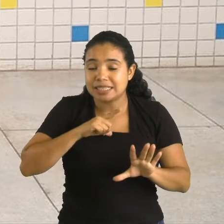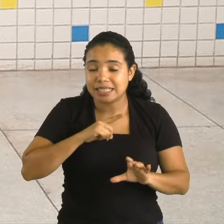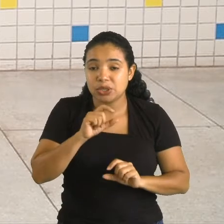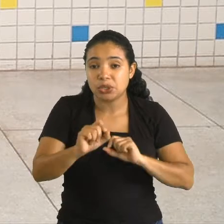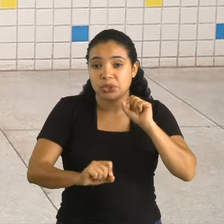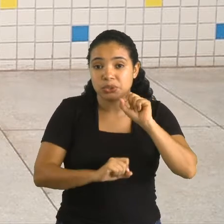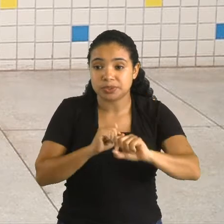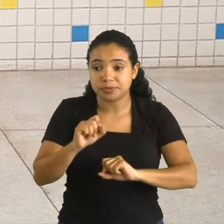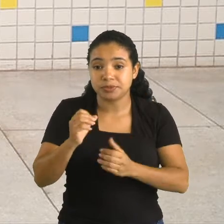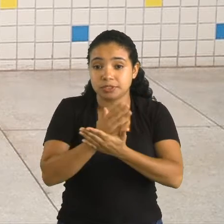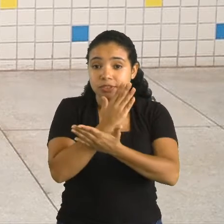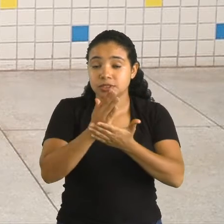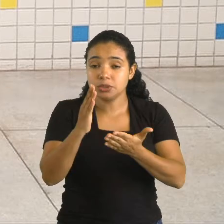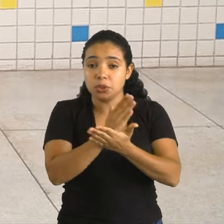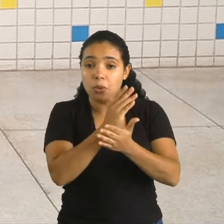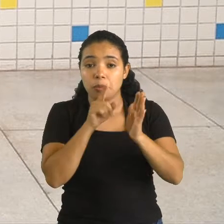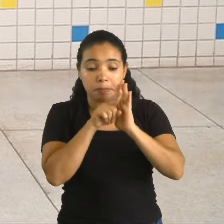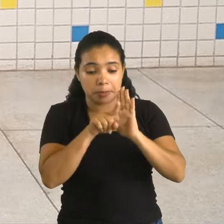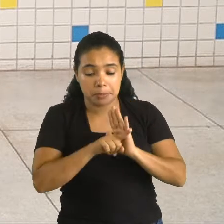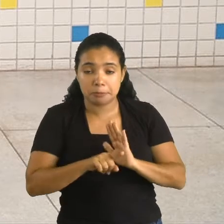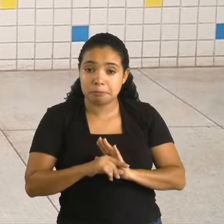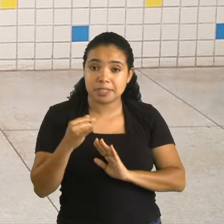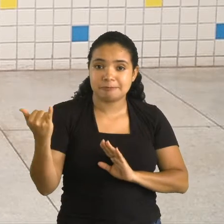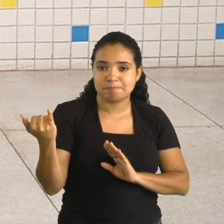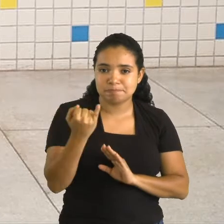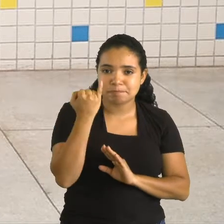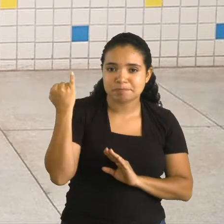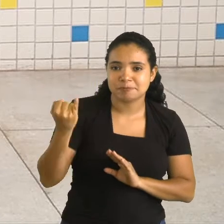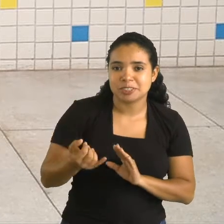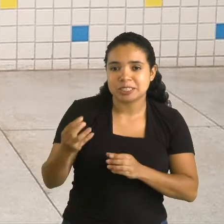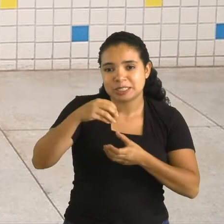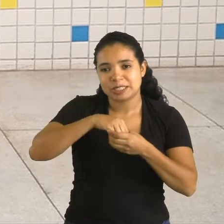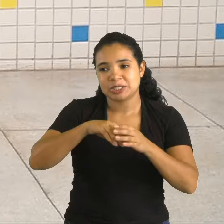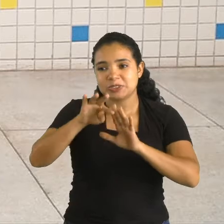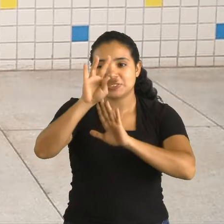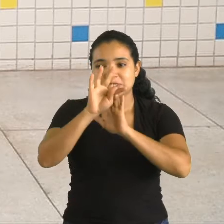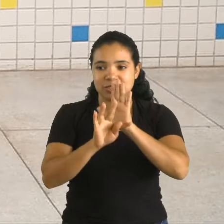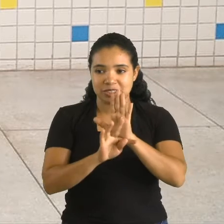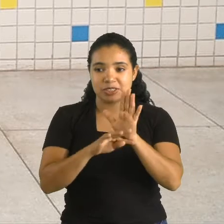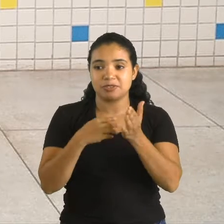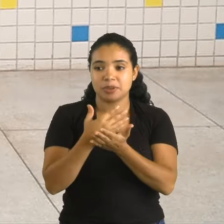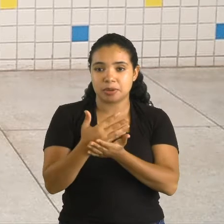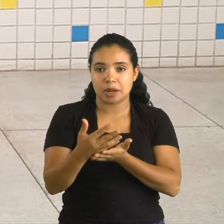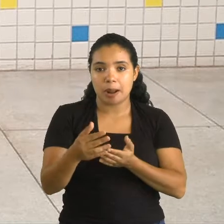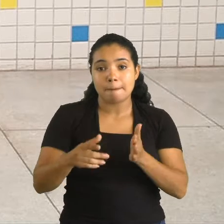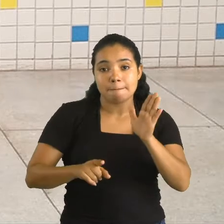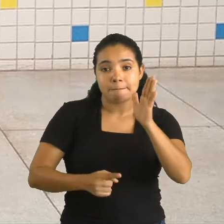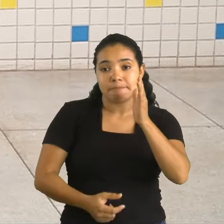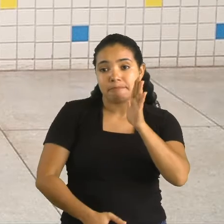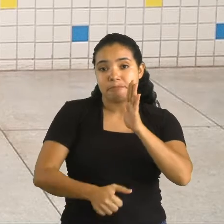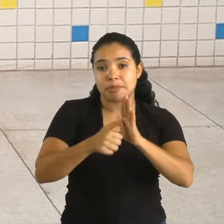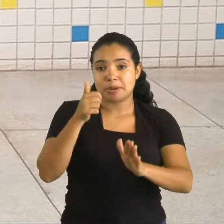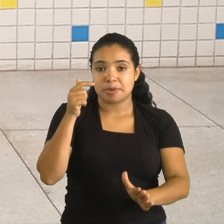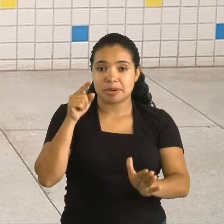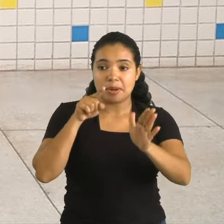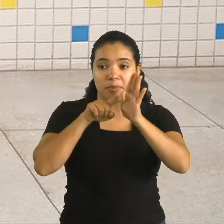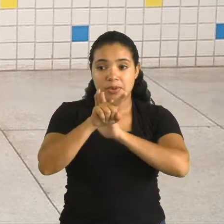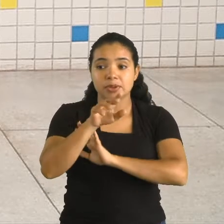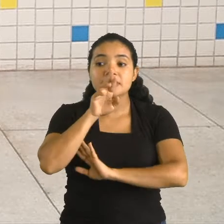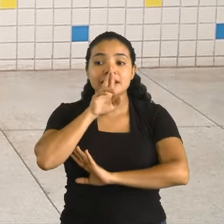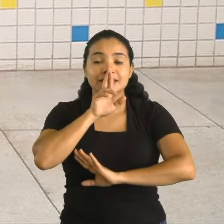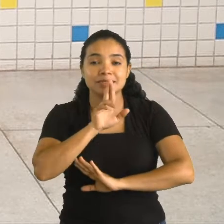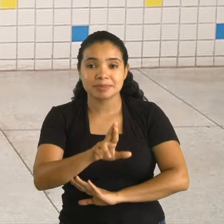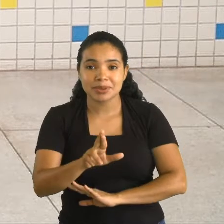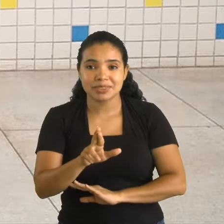justamente algumas questões importantes sobre o texto. Nós vamos então à primeira questão e a resposta vai